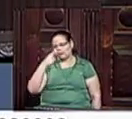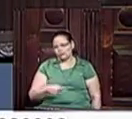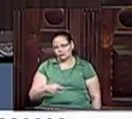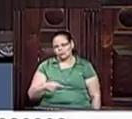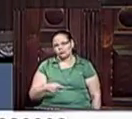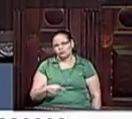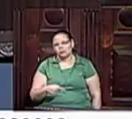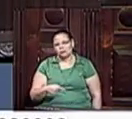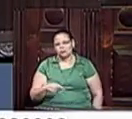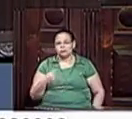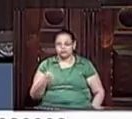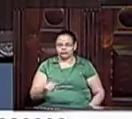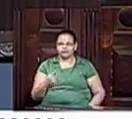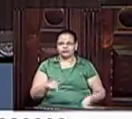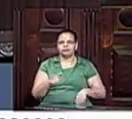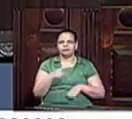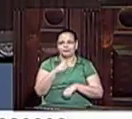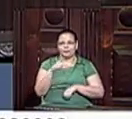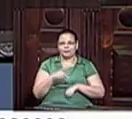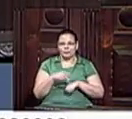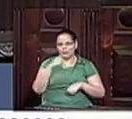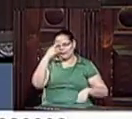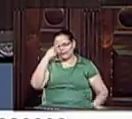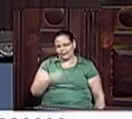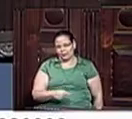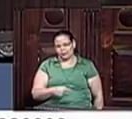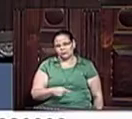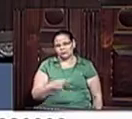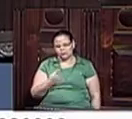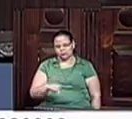mandam nesse país,